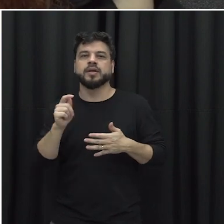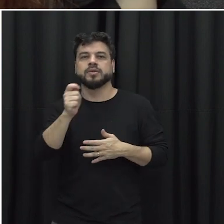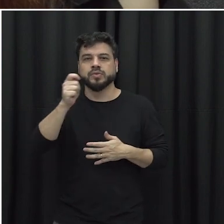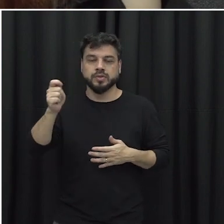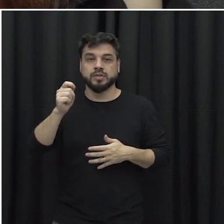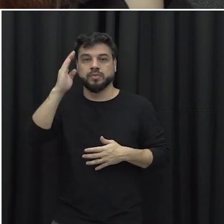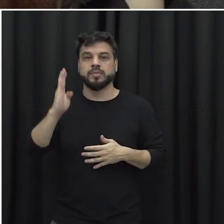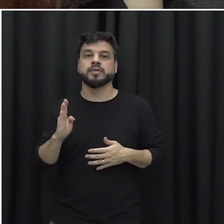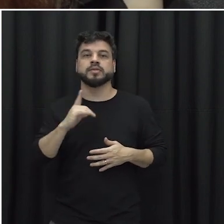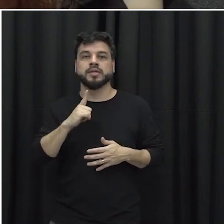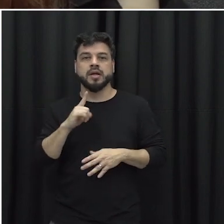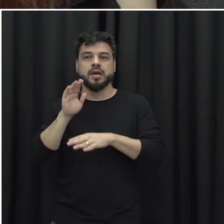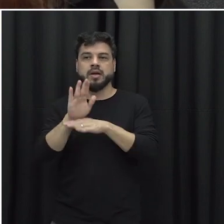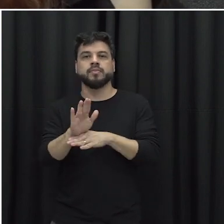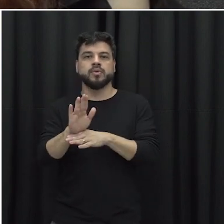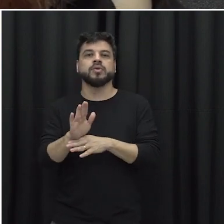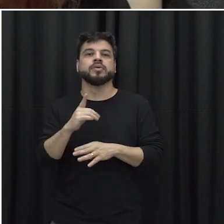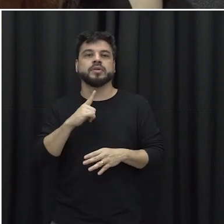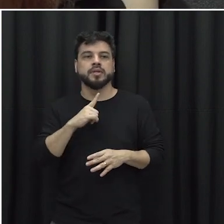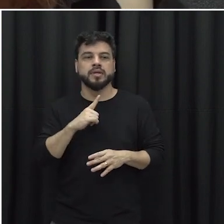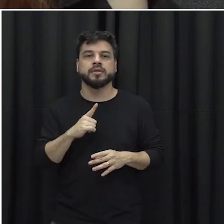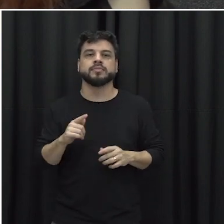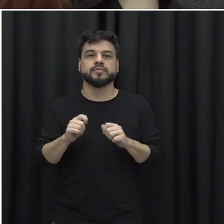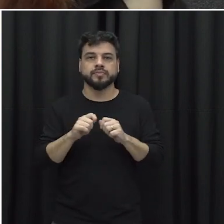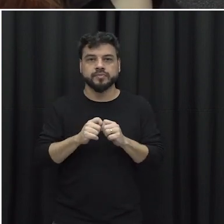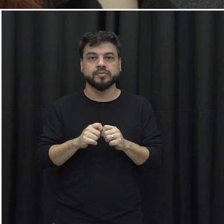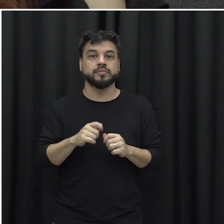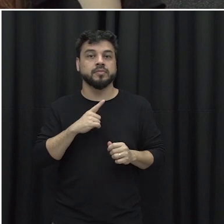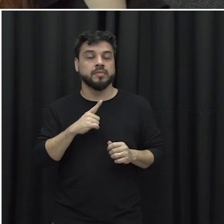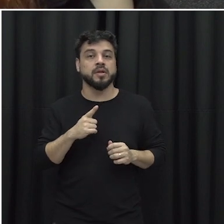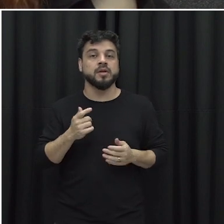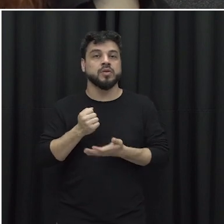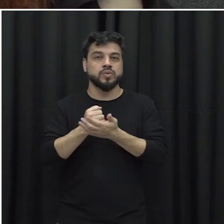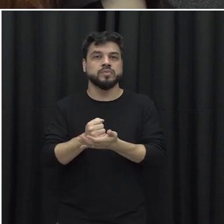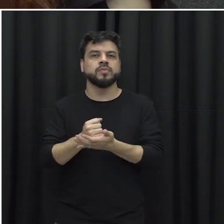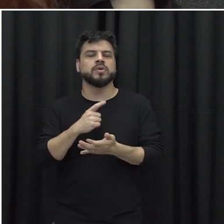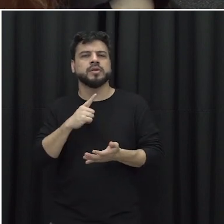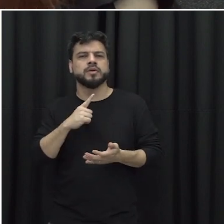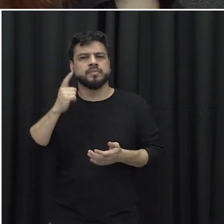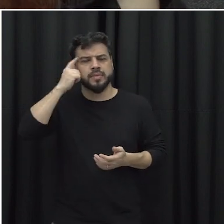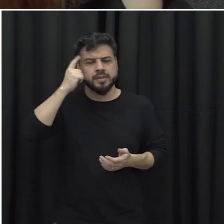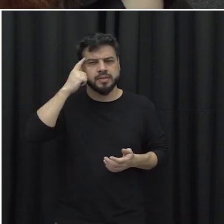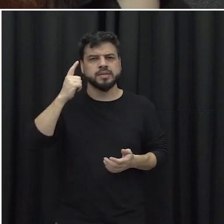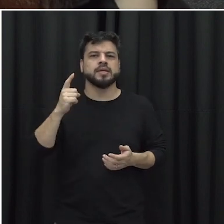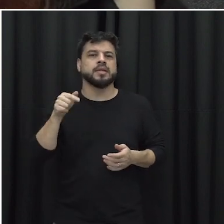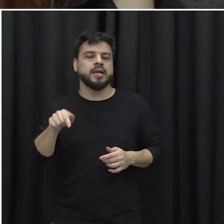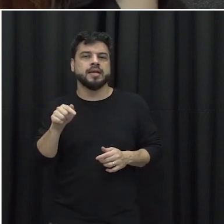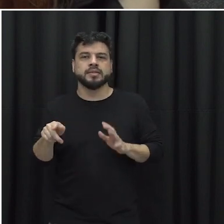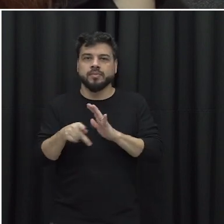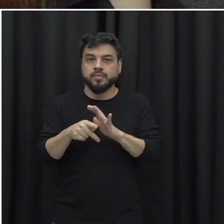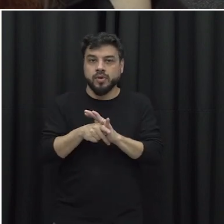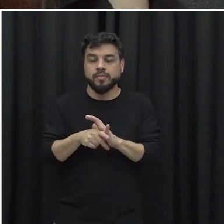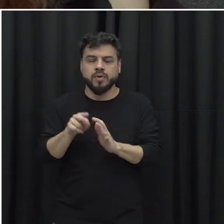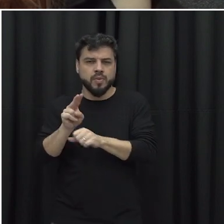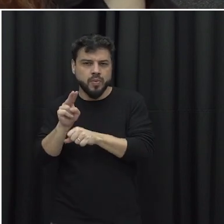os pacientes para ter o suporte técnico, né, que nesse caso para judicialização para cultivo precisa ter todo